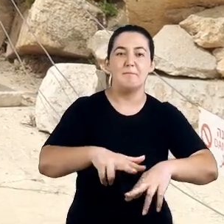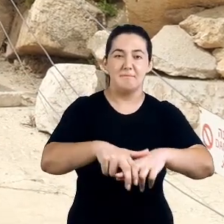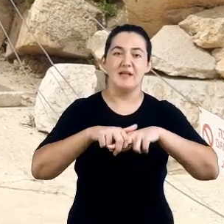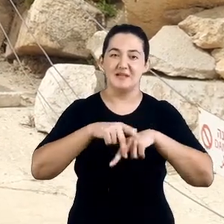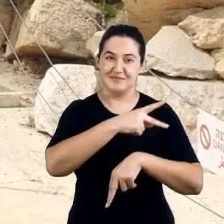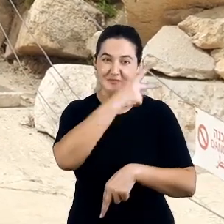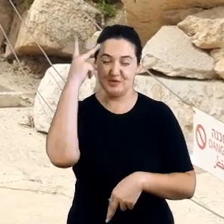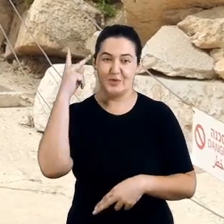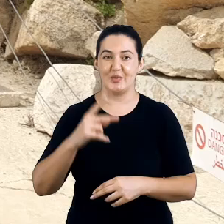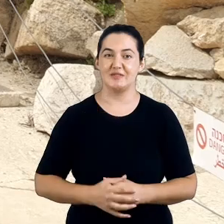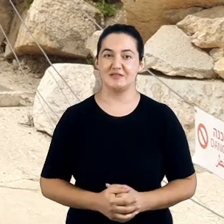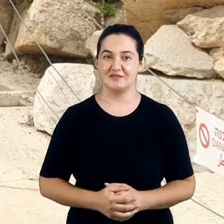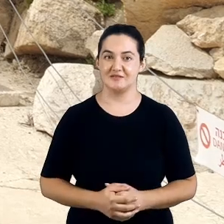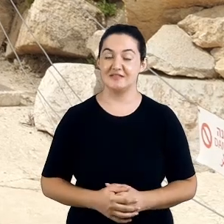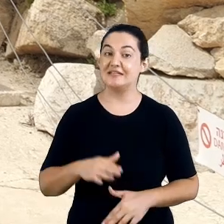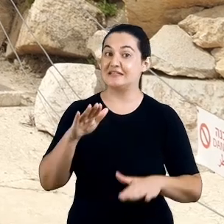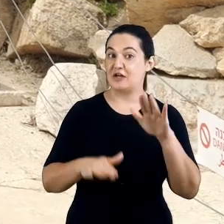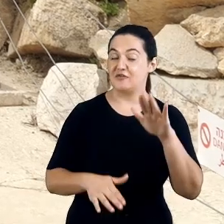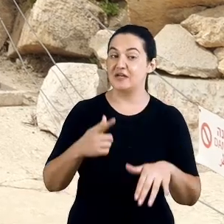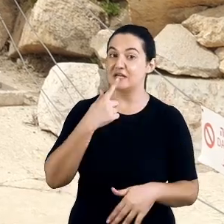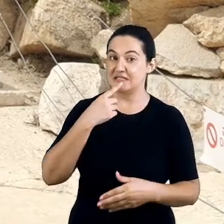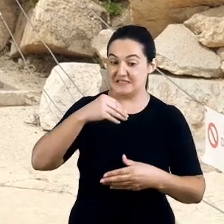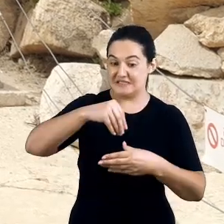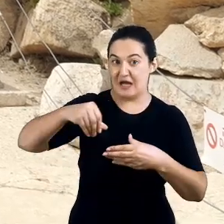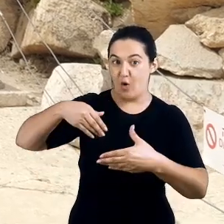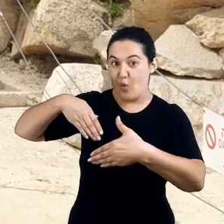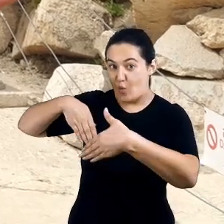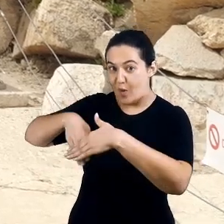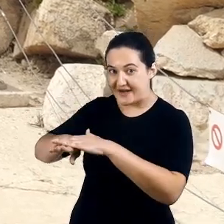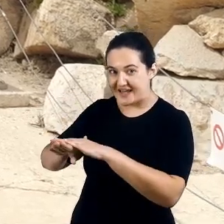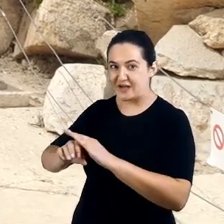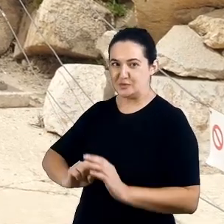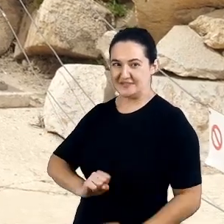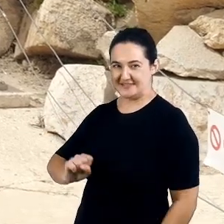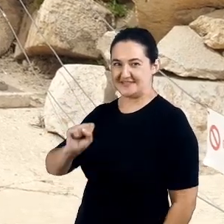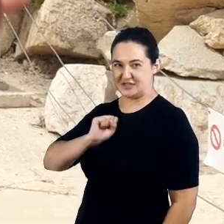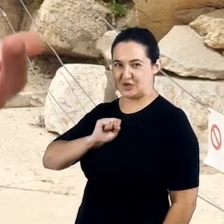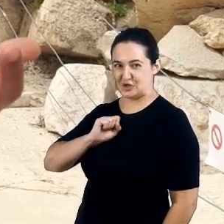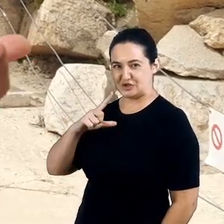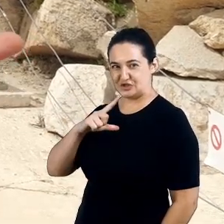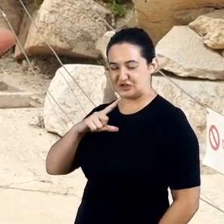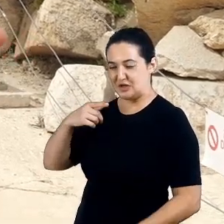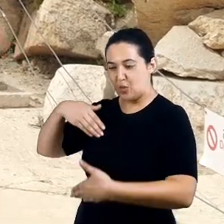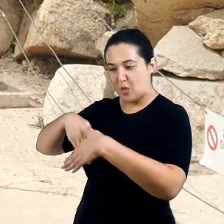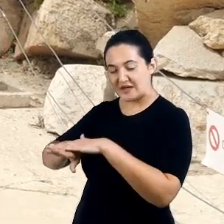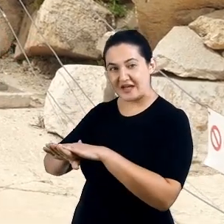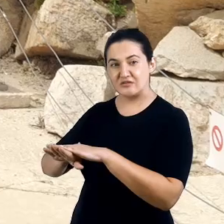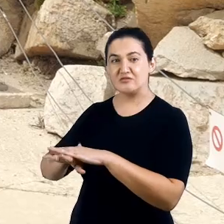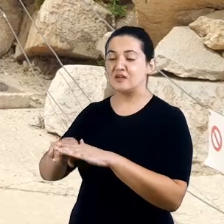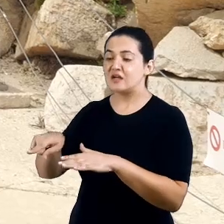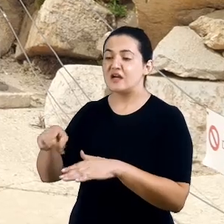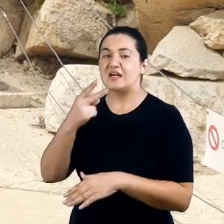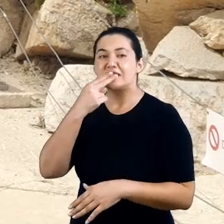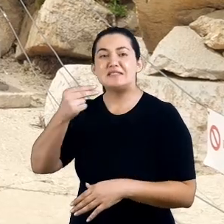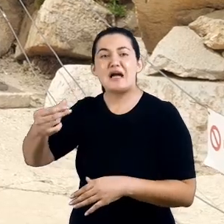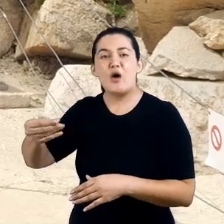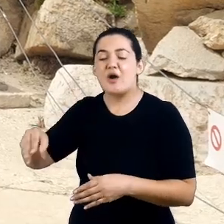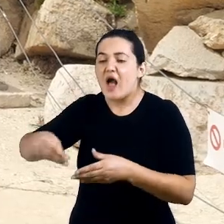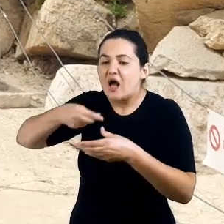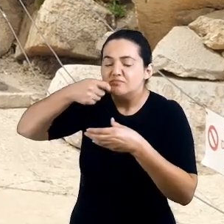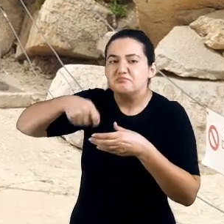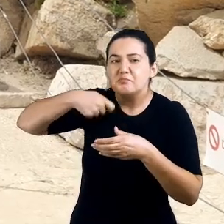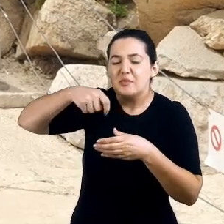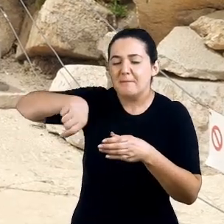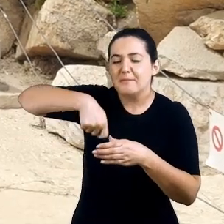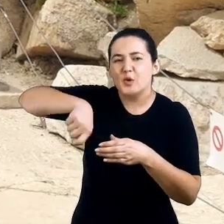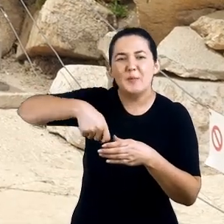pelos homens. Quem sabe aquele sal que os sacerdotes guardavam em algum estoque aqui, que era um sal talvez impróprio para ser